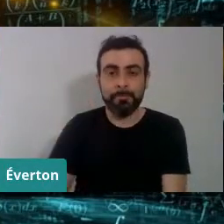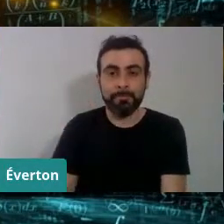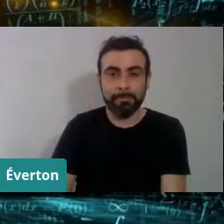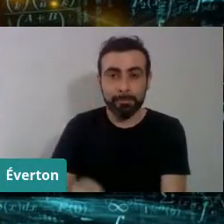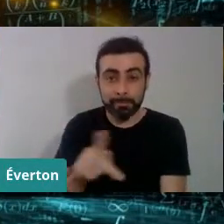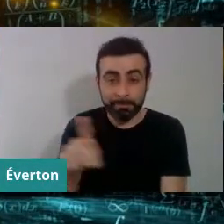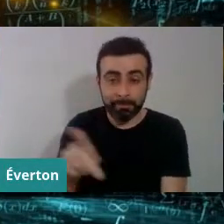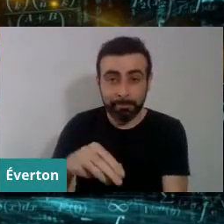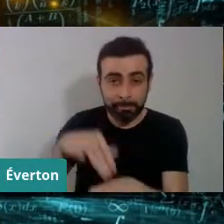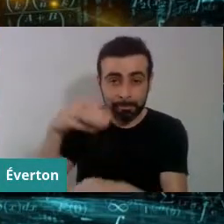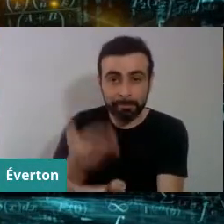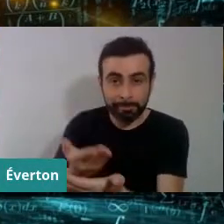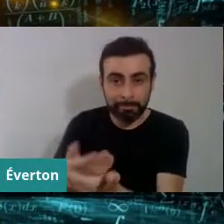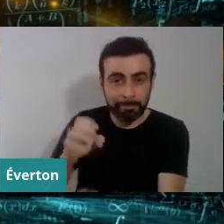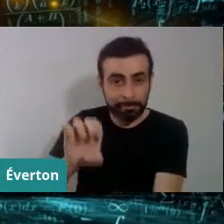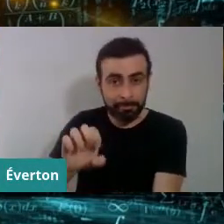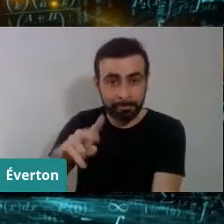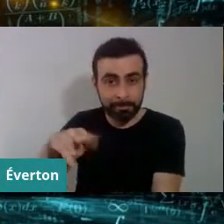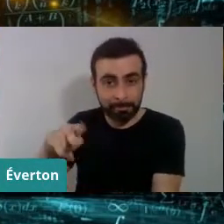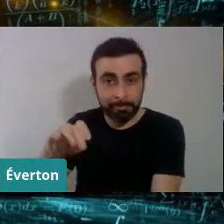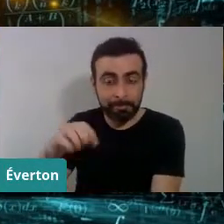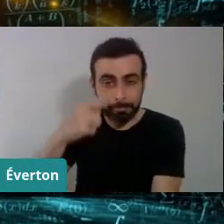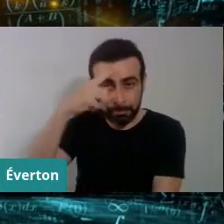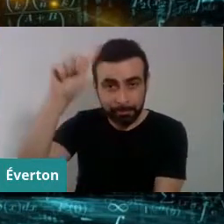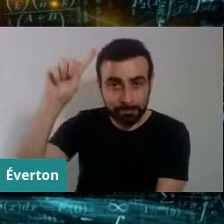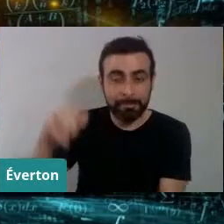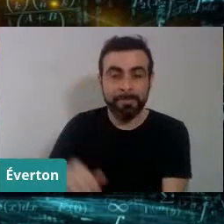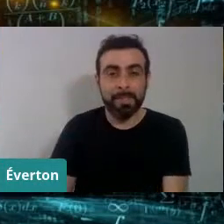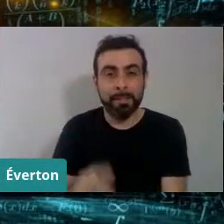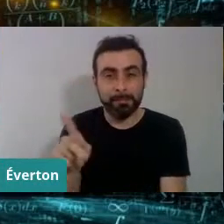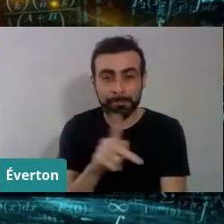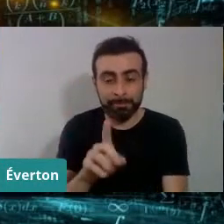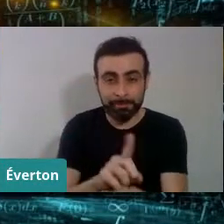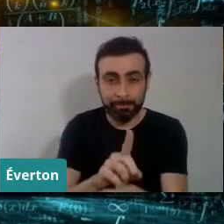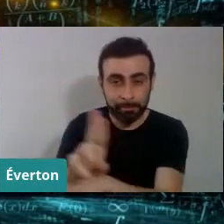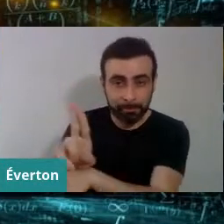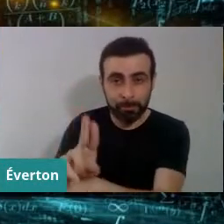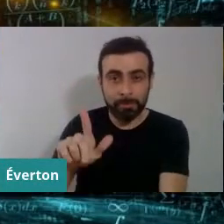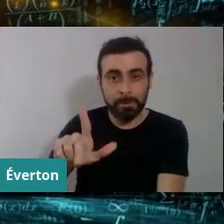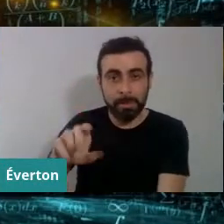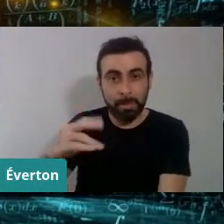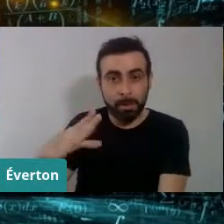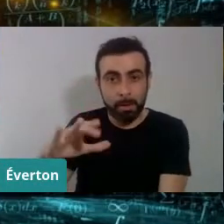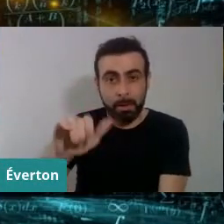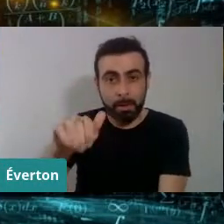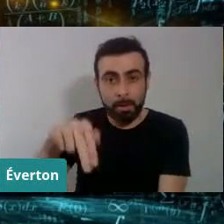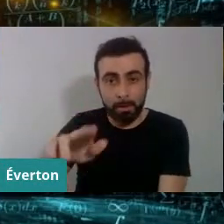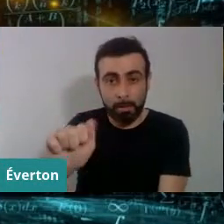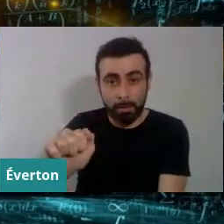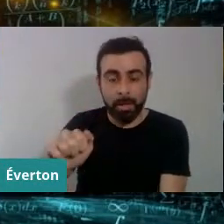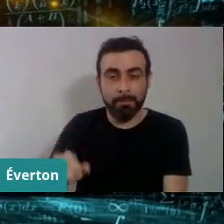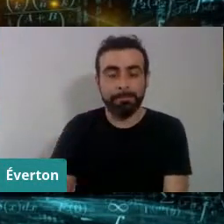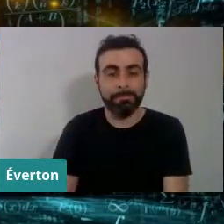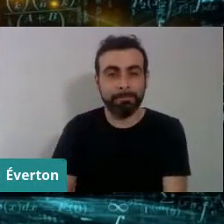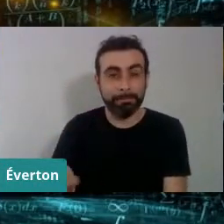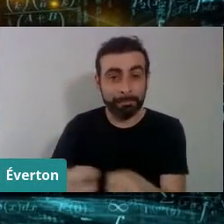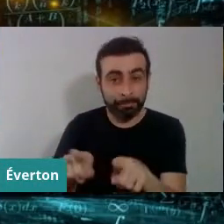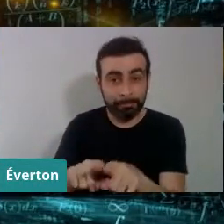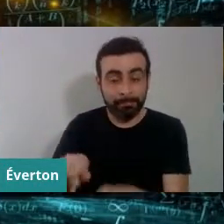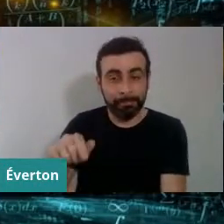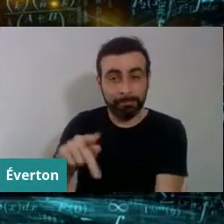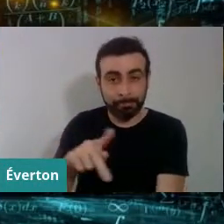mestrando Everton Bernardes Venceslau, professora doutora Luciana Fernandes de Aquino e a professora